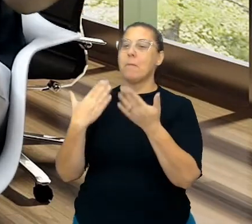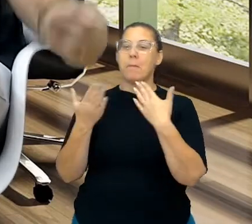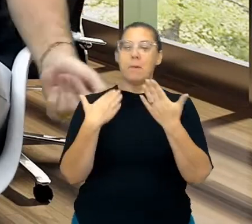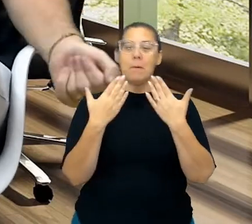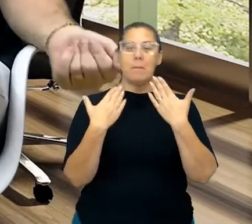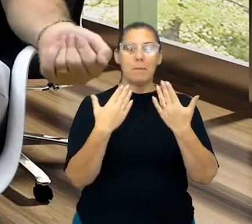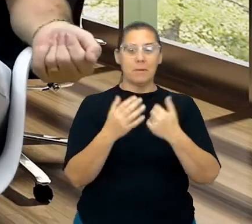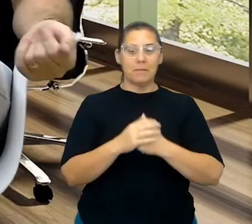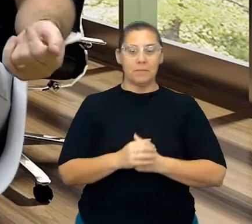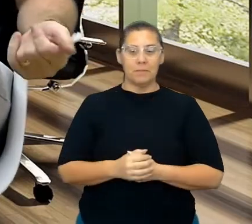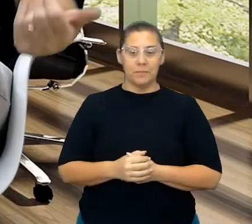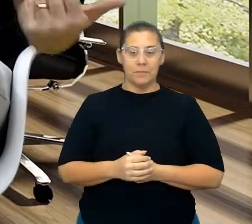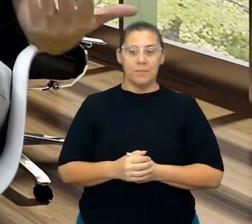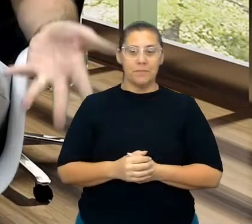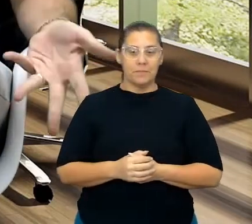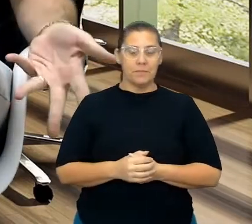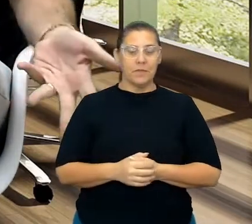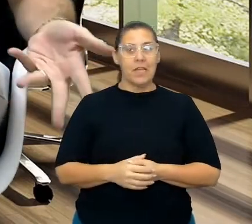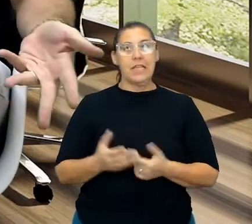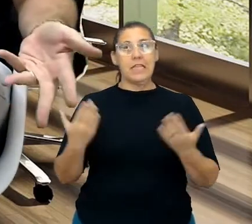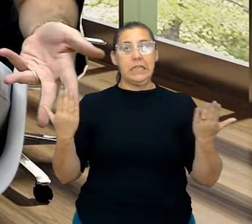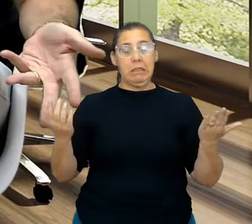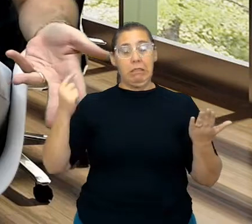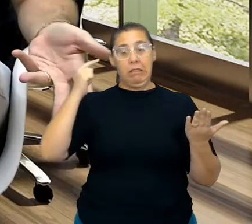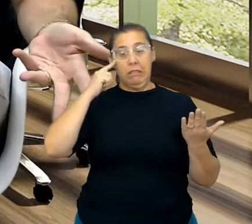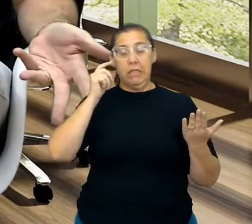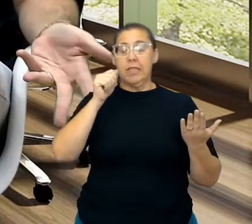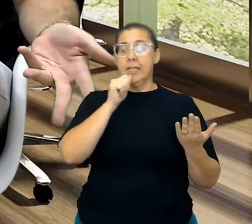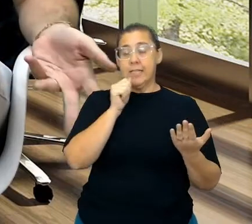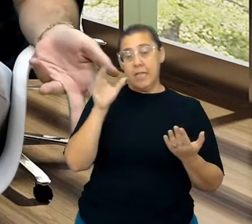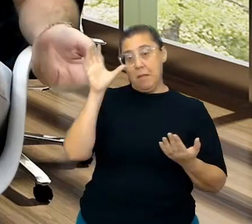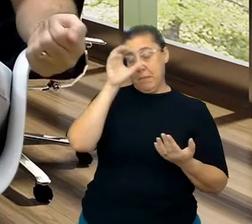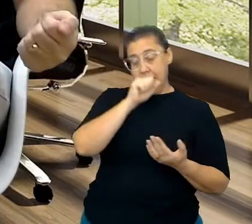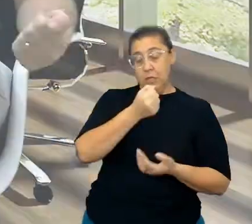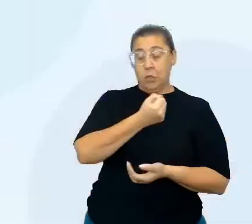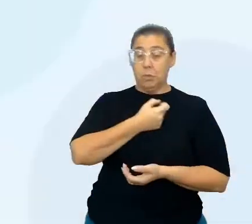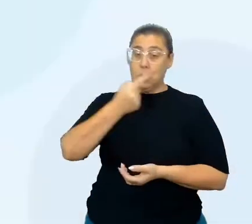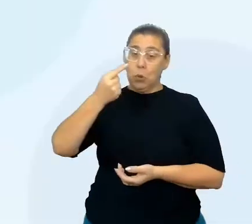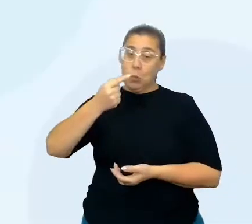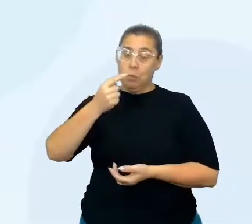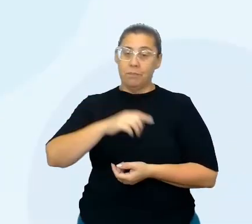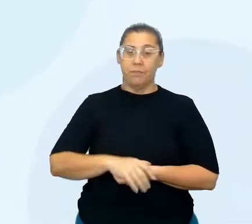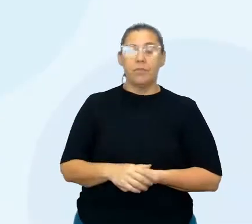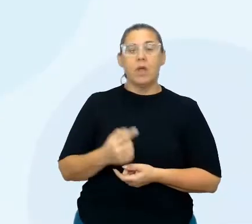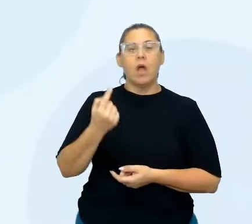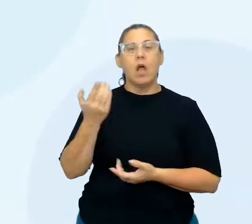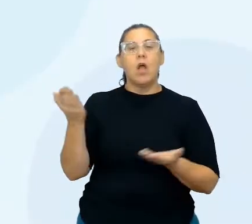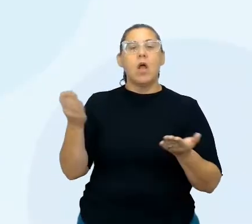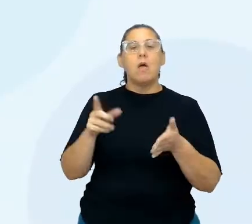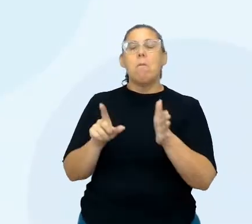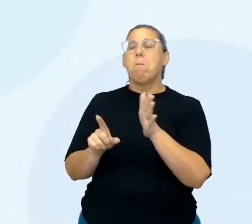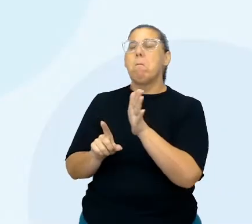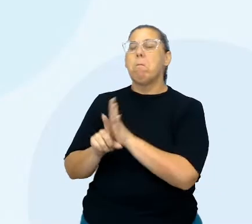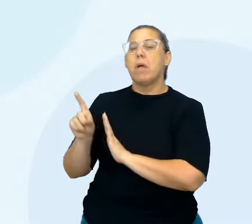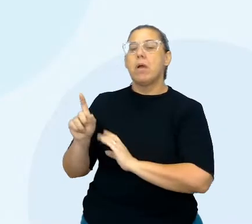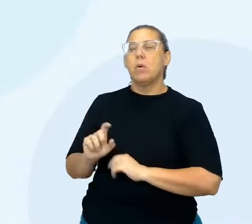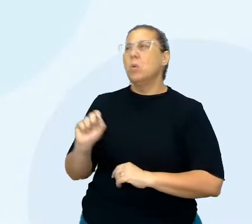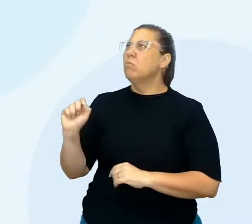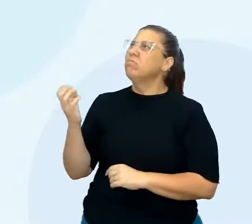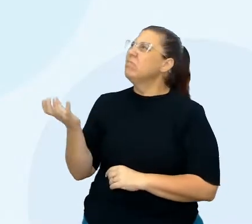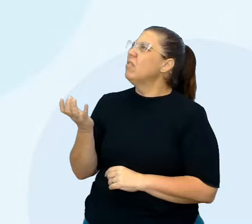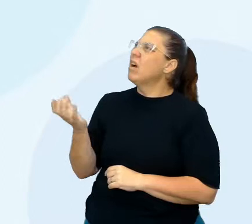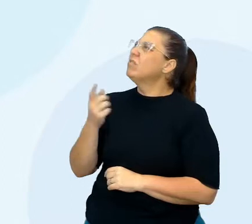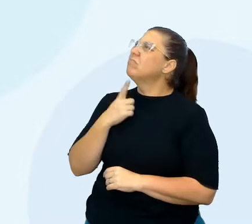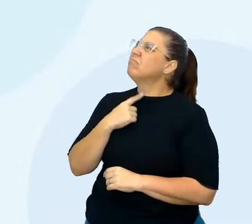fazer nossa reunião. Gente, pensando ainda na situação de aprendizagem 1, olha só, a gente vai perguntar agora o que eu quero para mim, o que